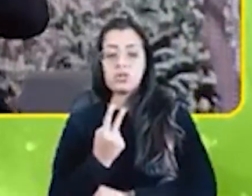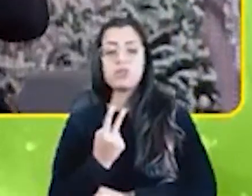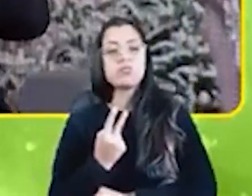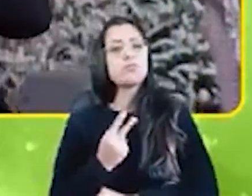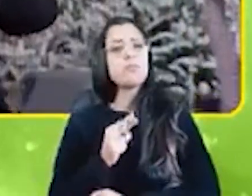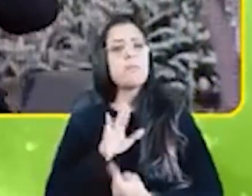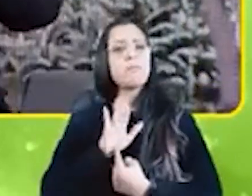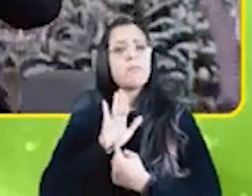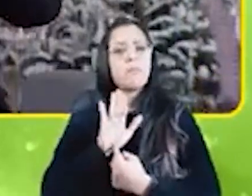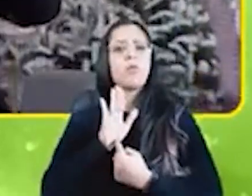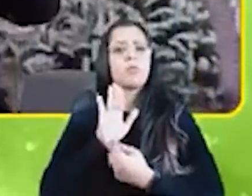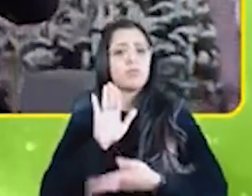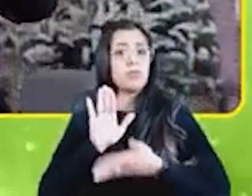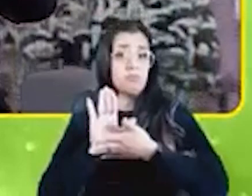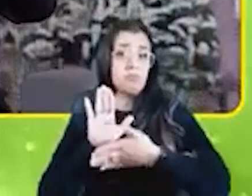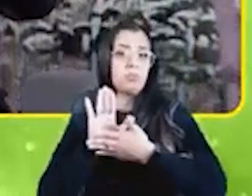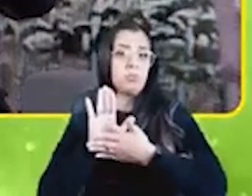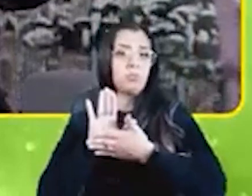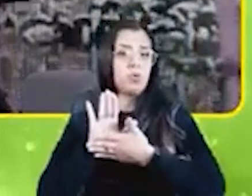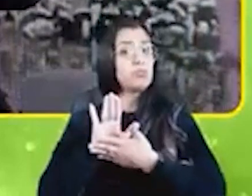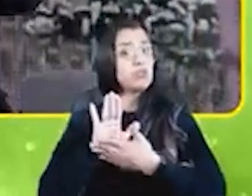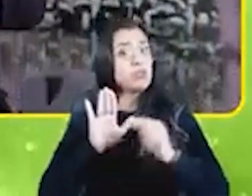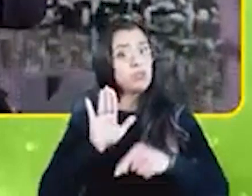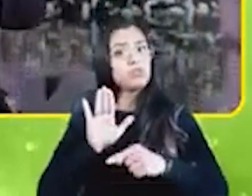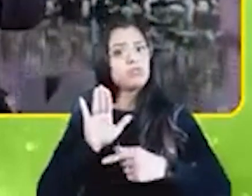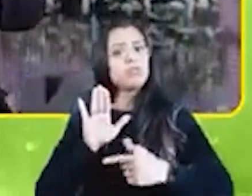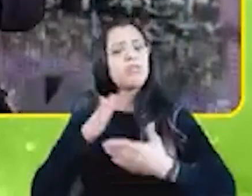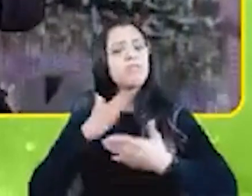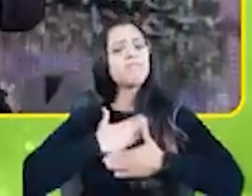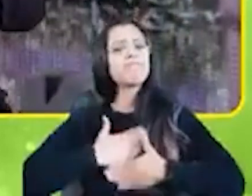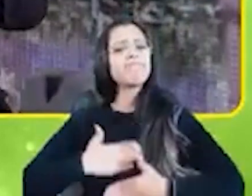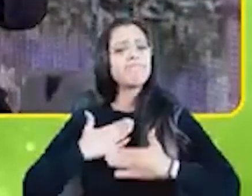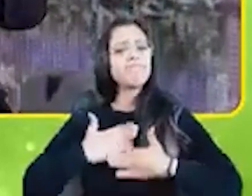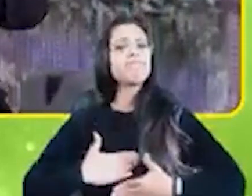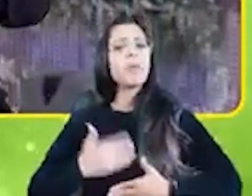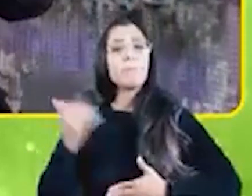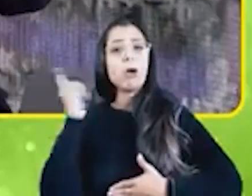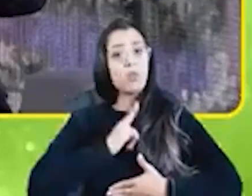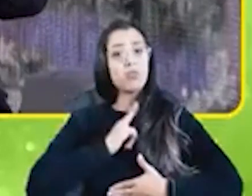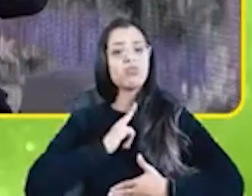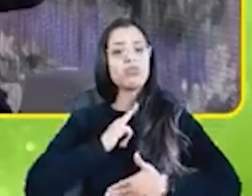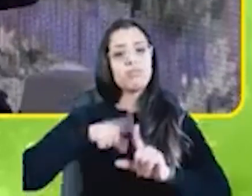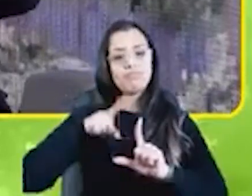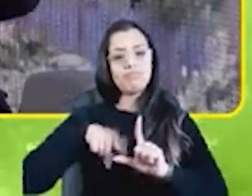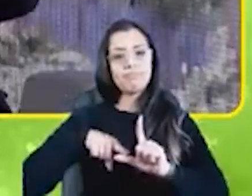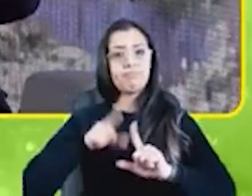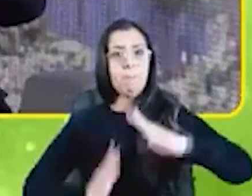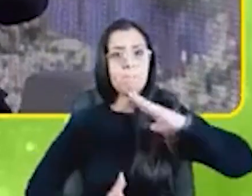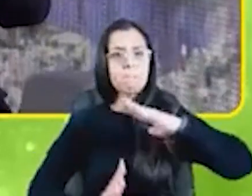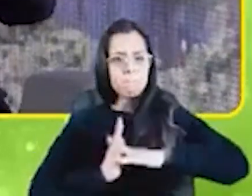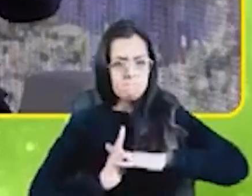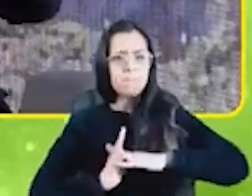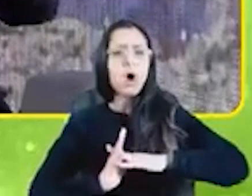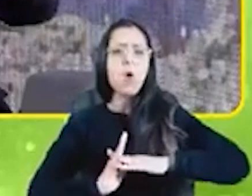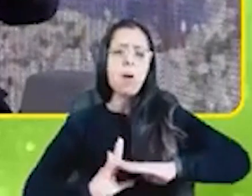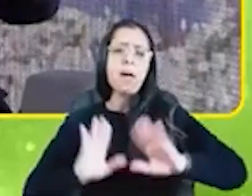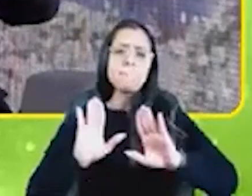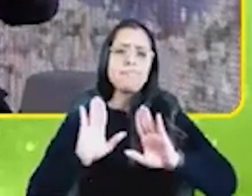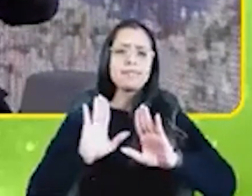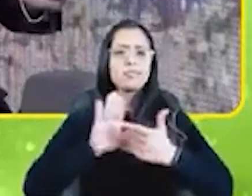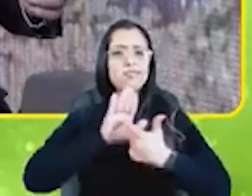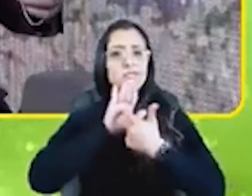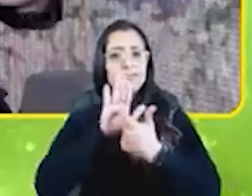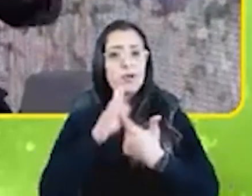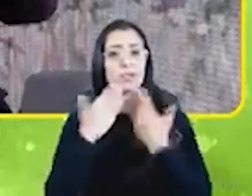conforto para propor avanços ainda mais robustos né novamente bem lastreadas nos programas